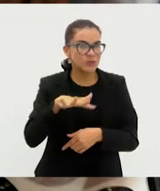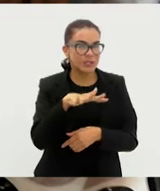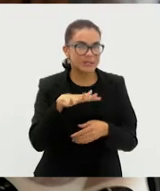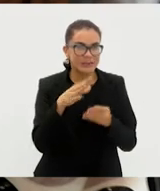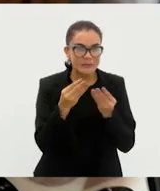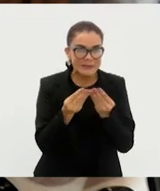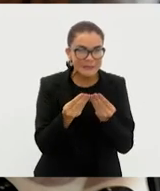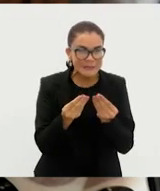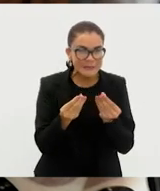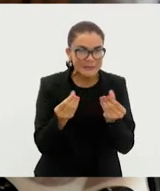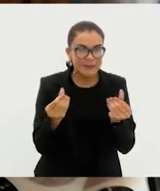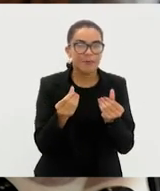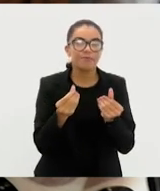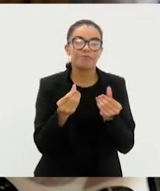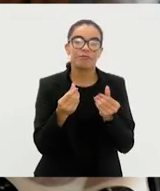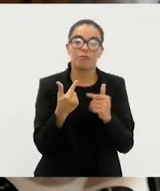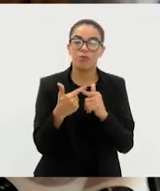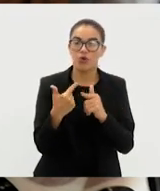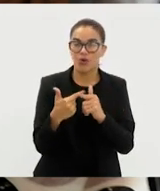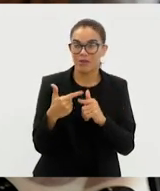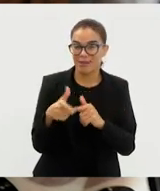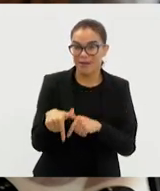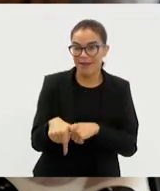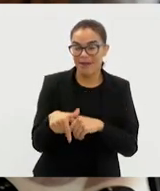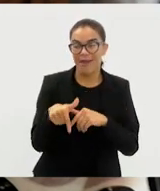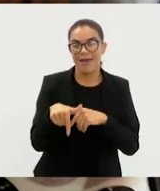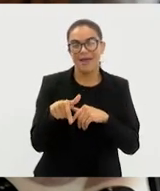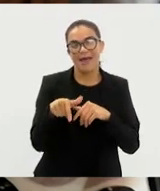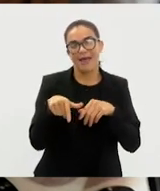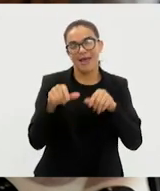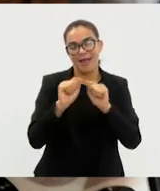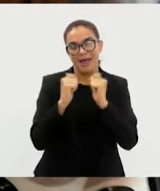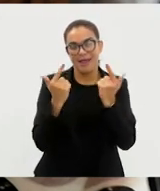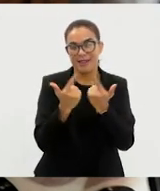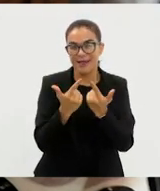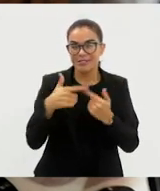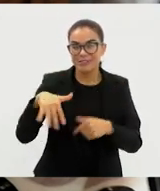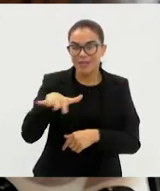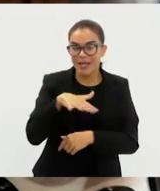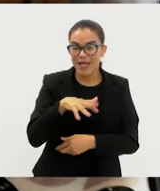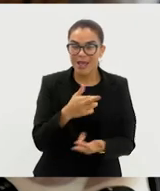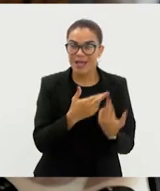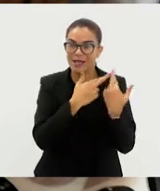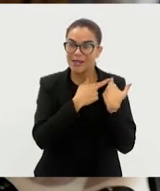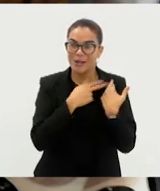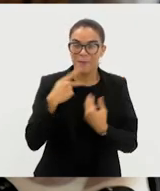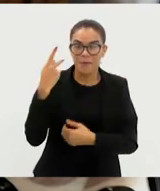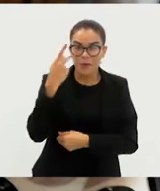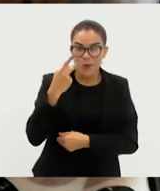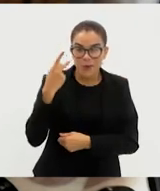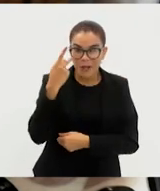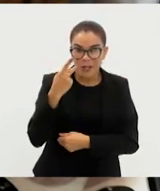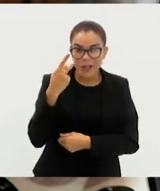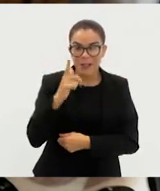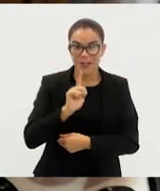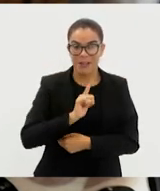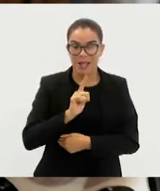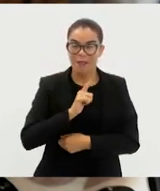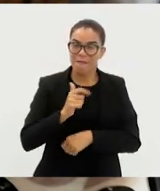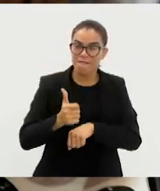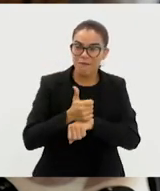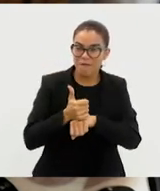como essa casa não fosse uma casa política. Aqui tivesse 70 tecnocratas, e tecnocrata